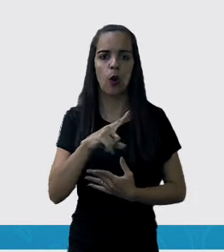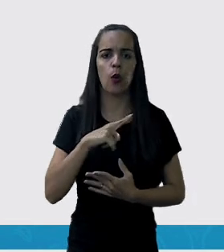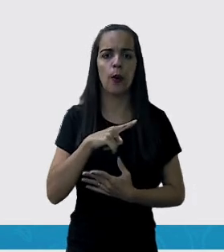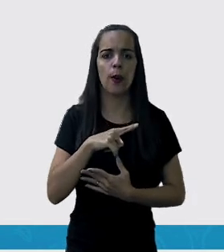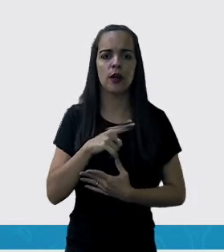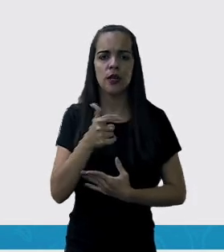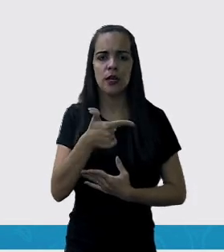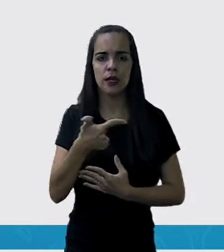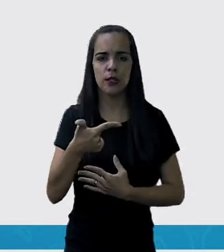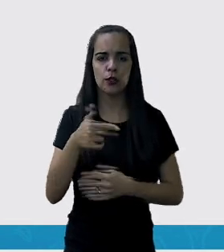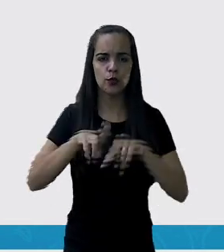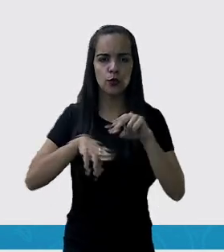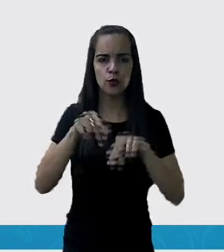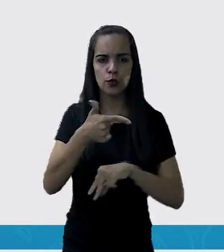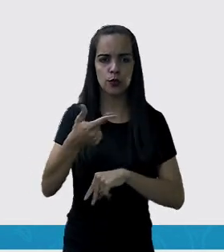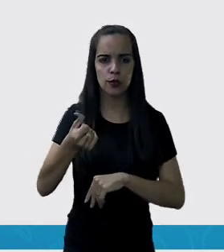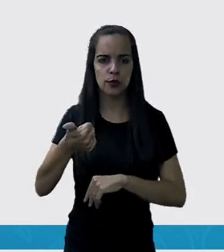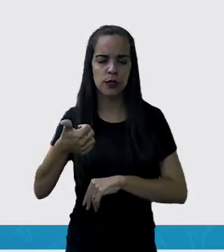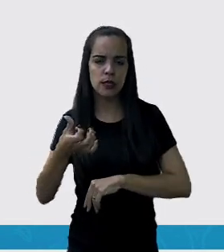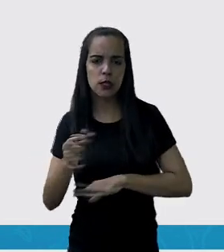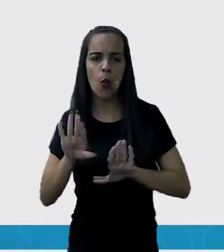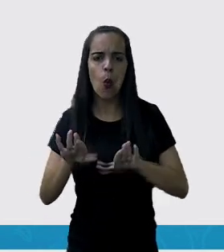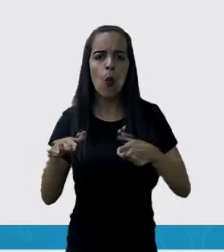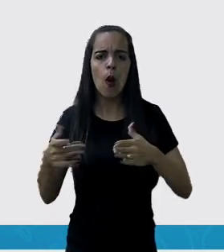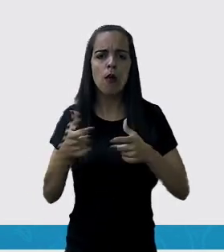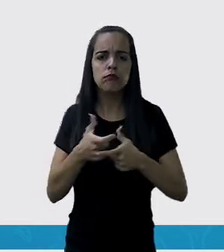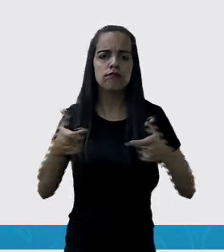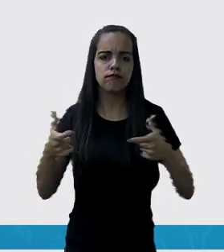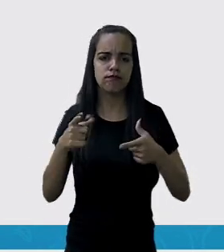a Grã-Bretanha acabou